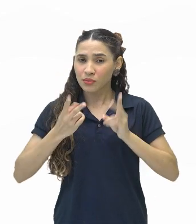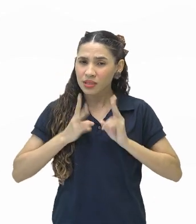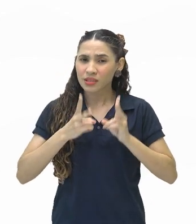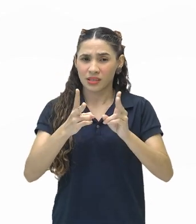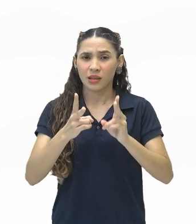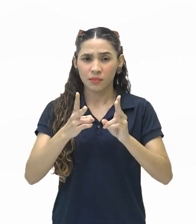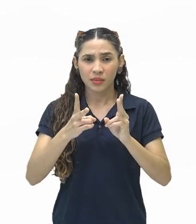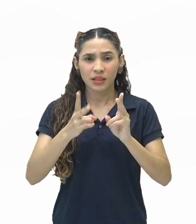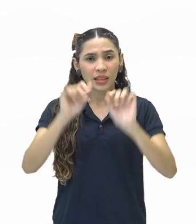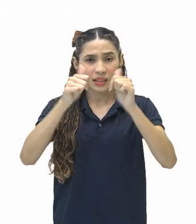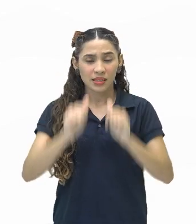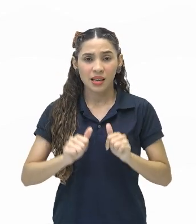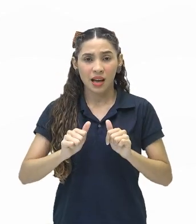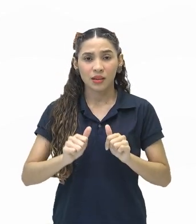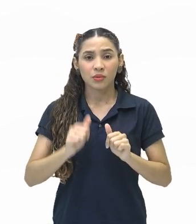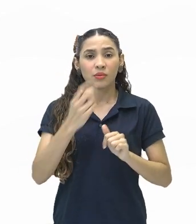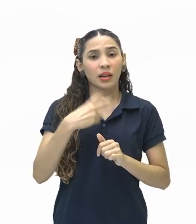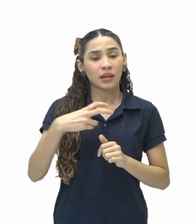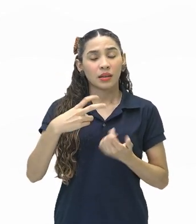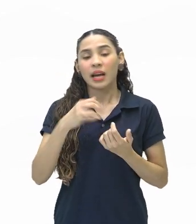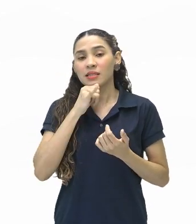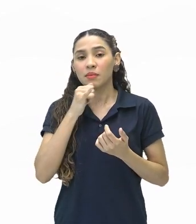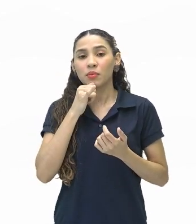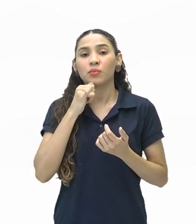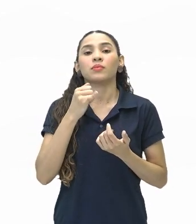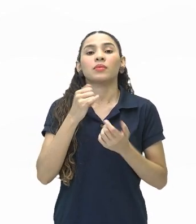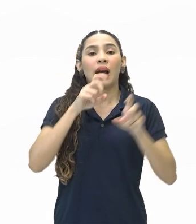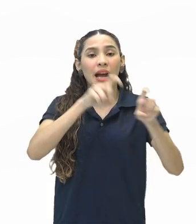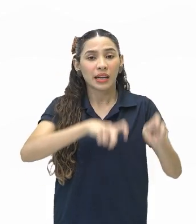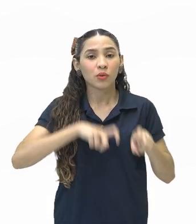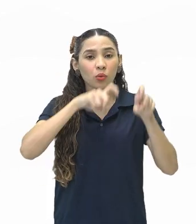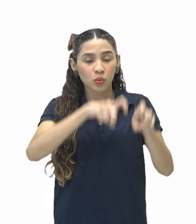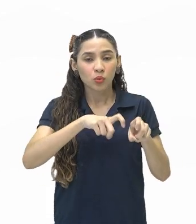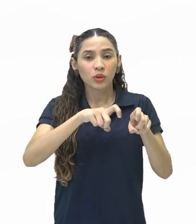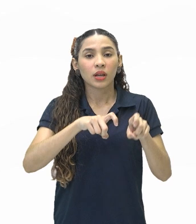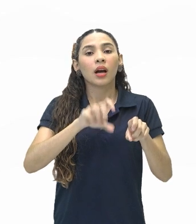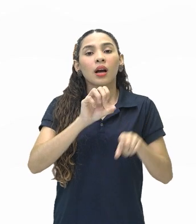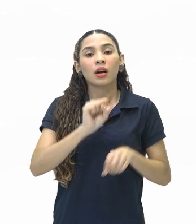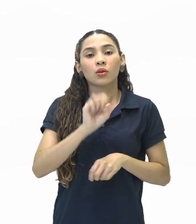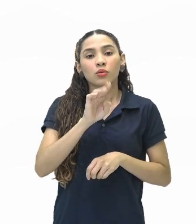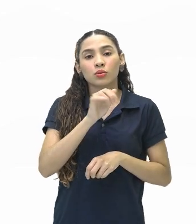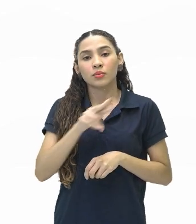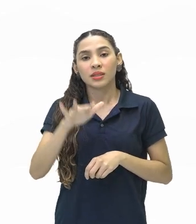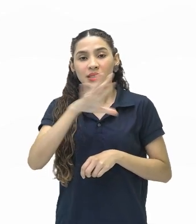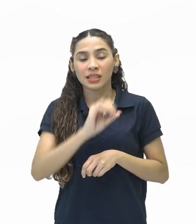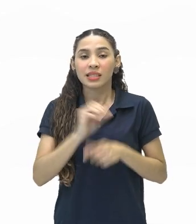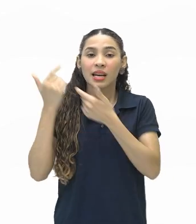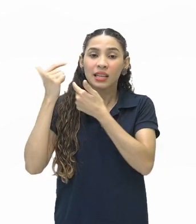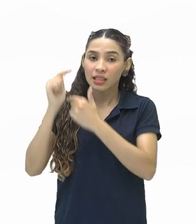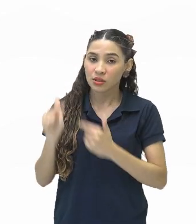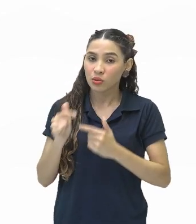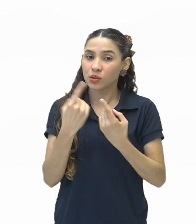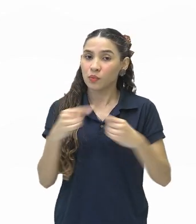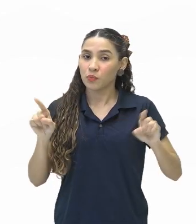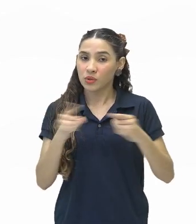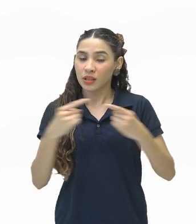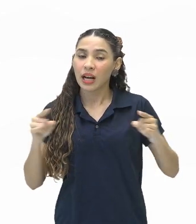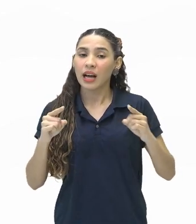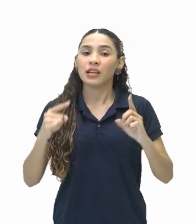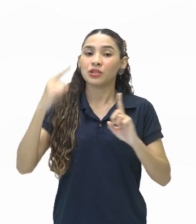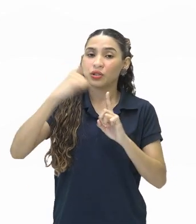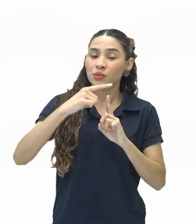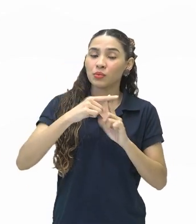construído, tá? A agricultura de subsistência, tradições musicais, novas formas de